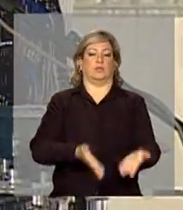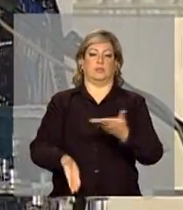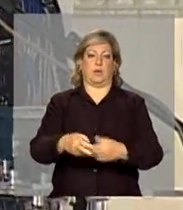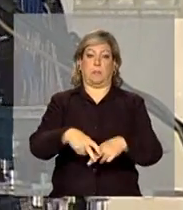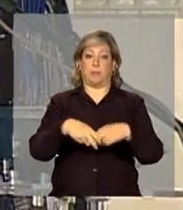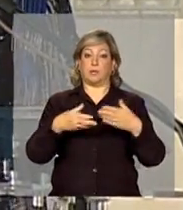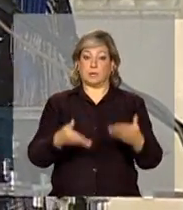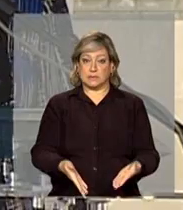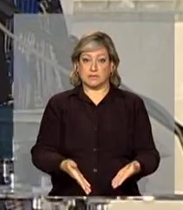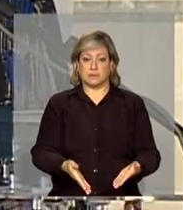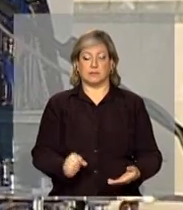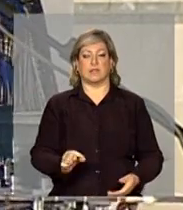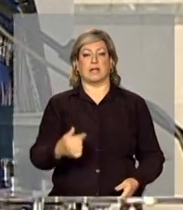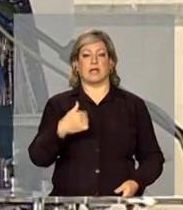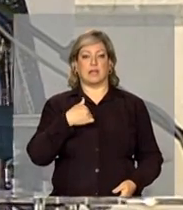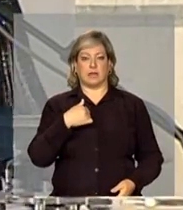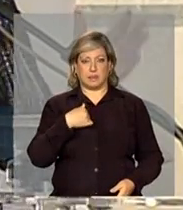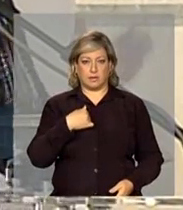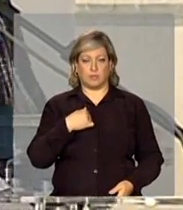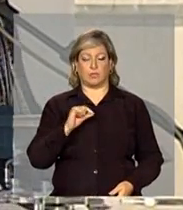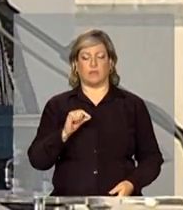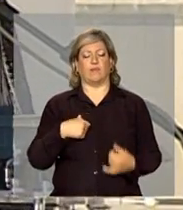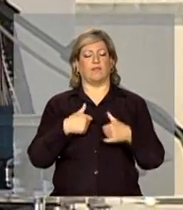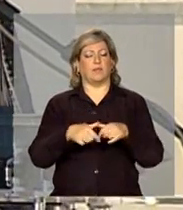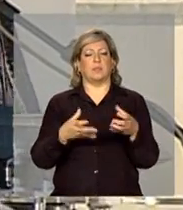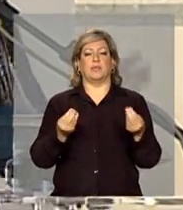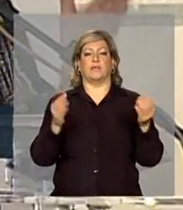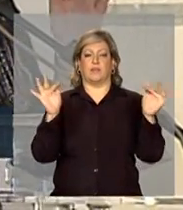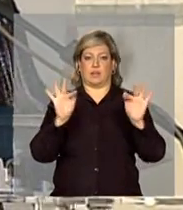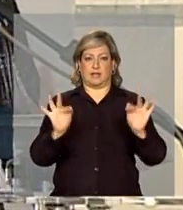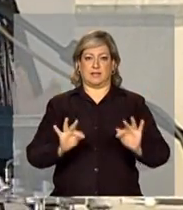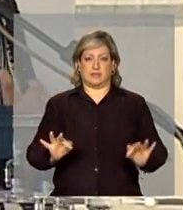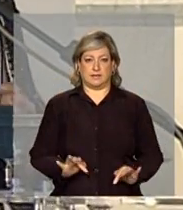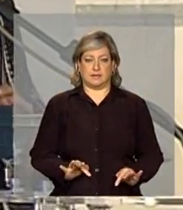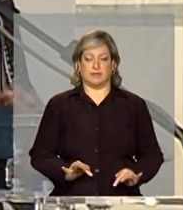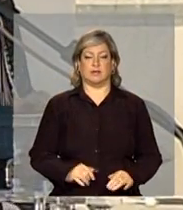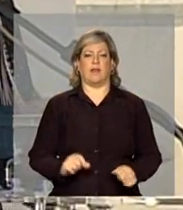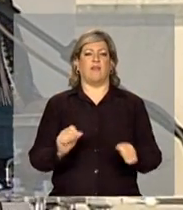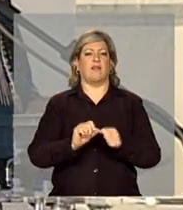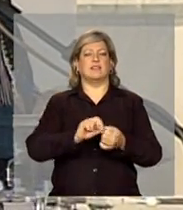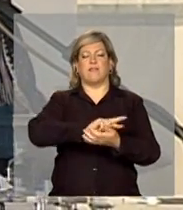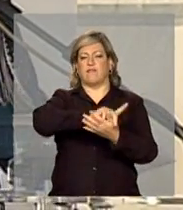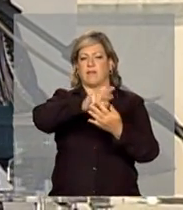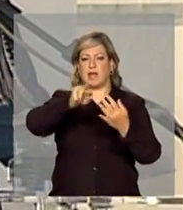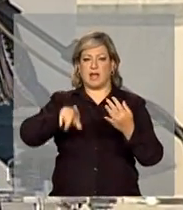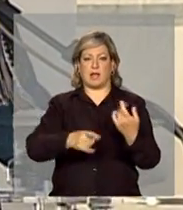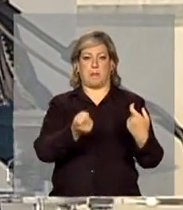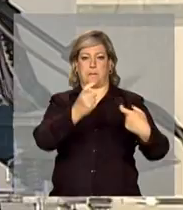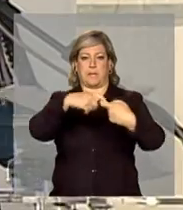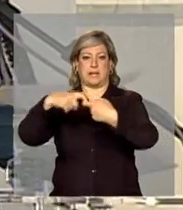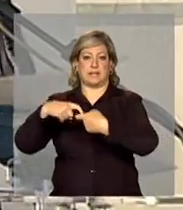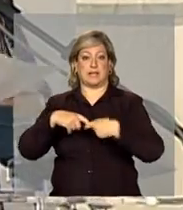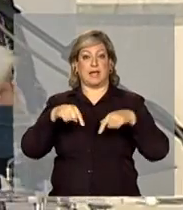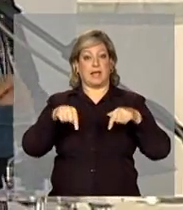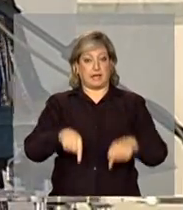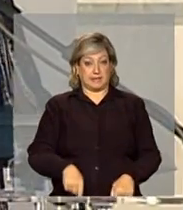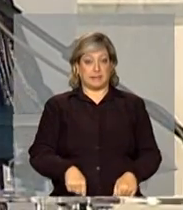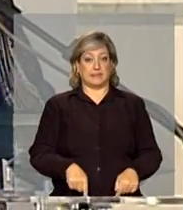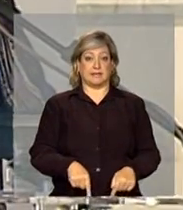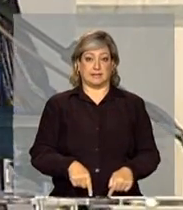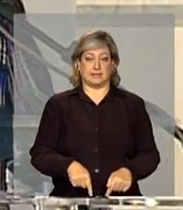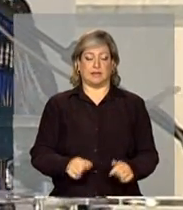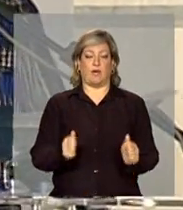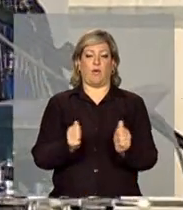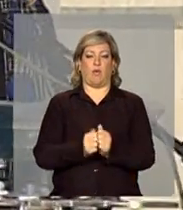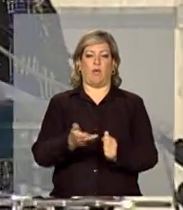isso, eu fico muito feliz de fazer várias parcerias aqui